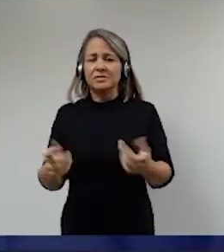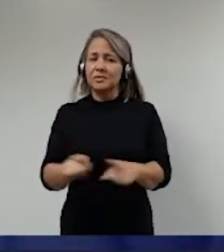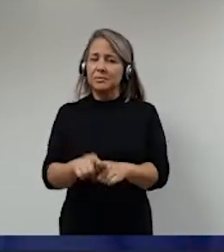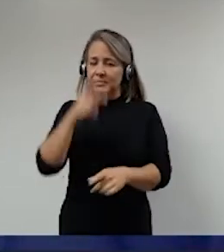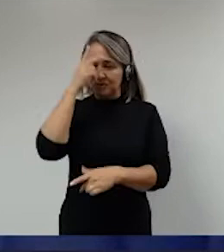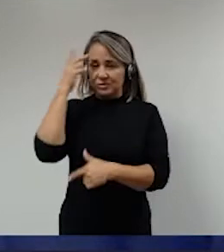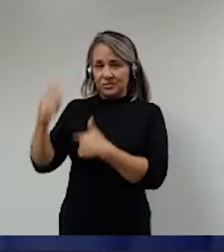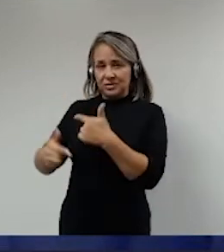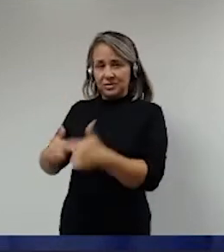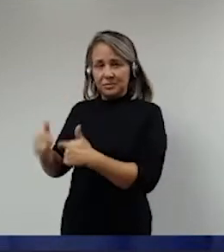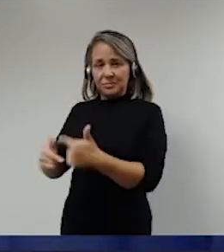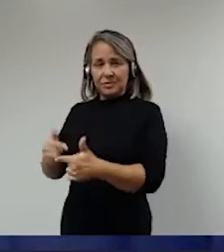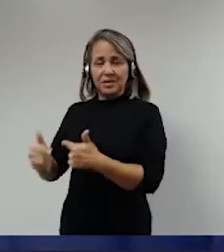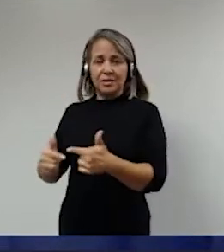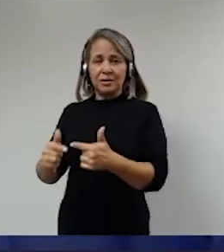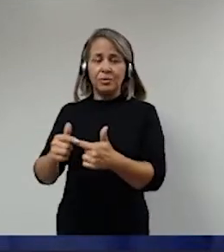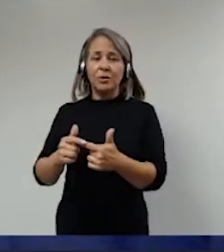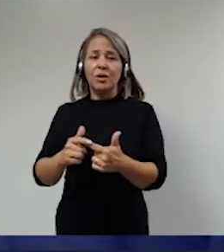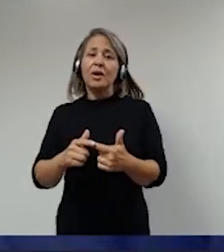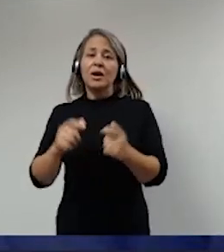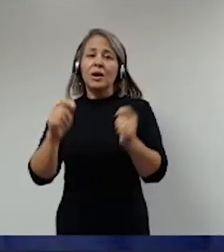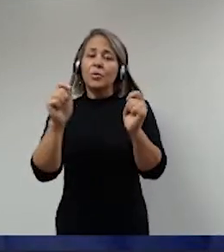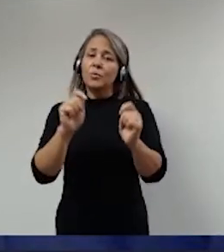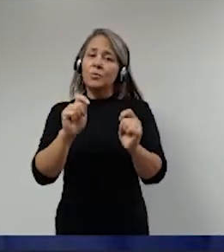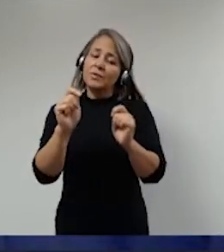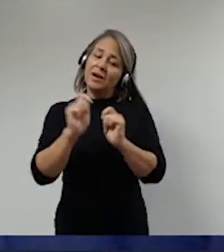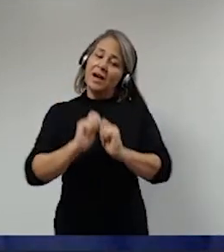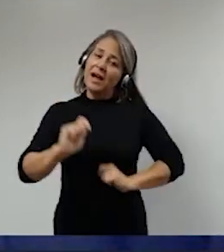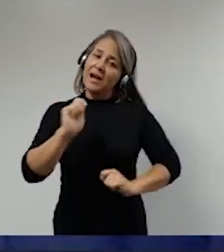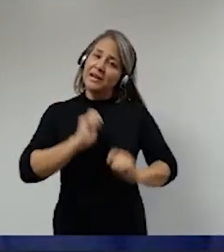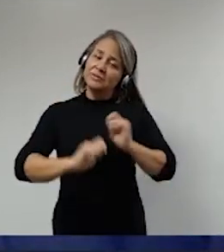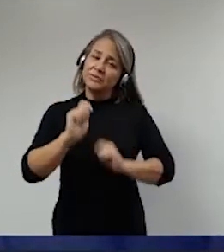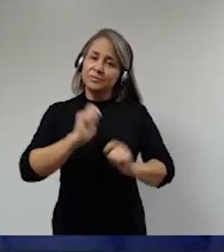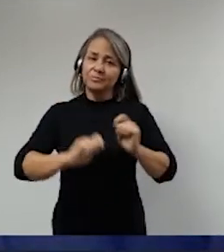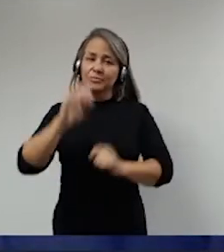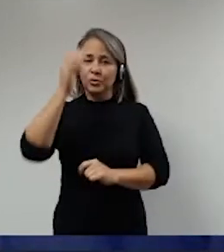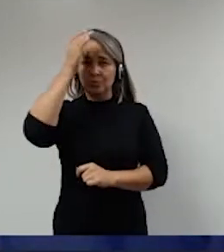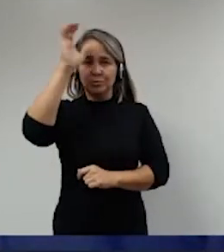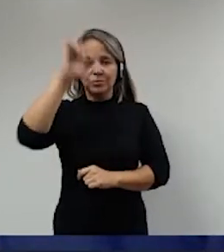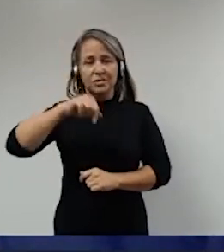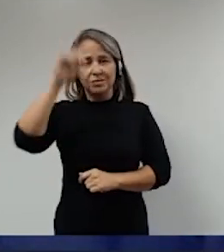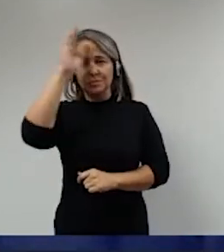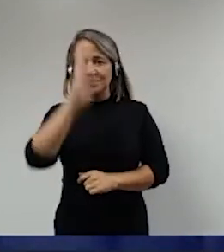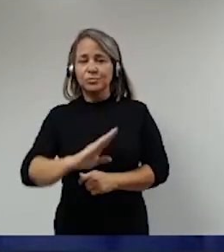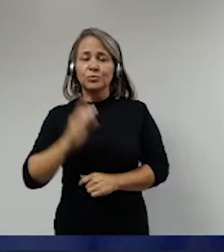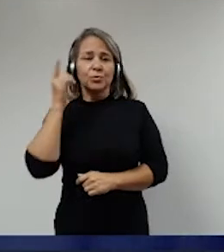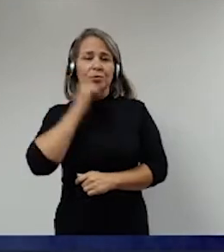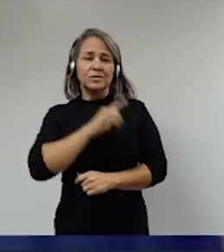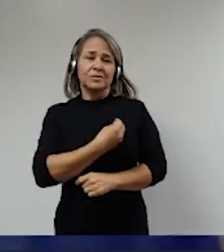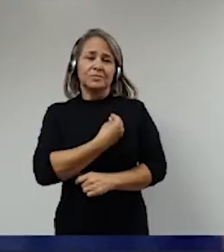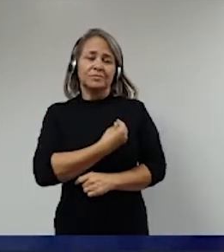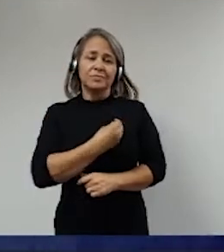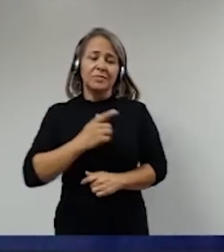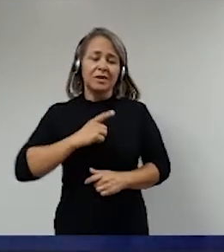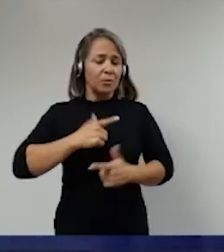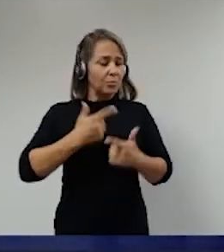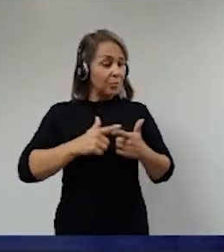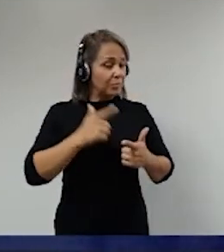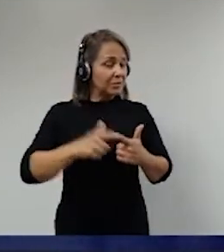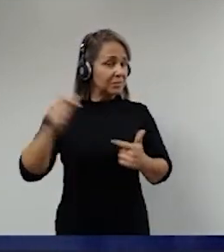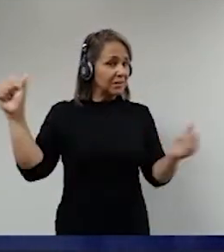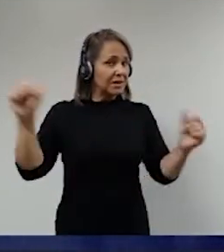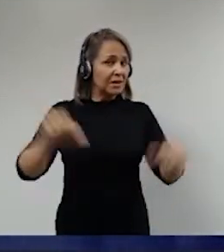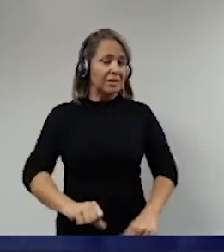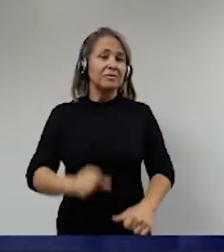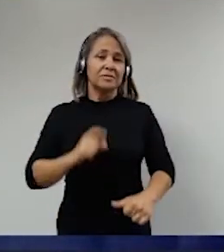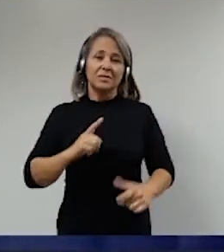trabalham com arte e cultura no Brasil que não estão conseguindo sobreviver. Isso é uma coisa muito grave e tem uma repercussão muito